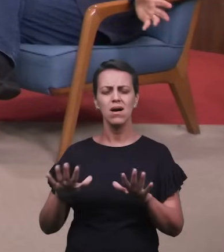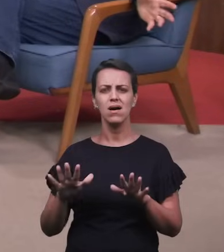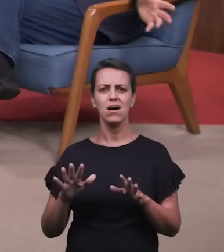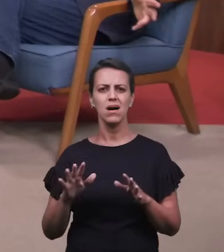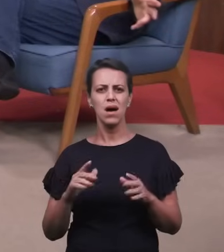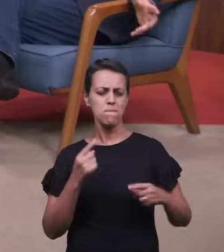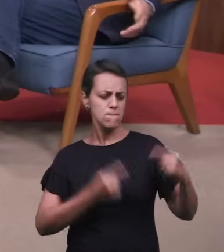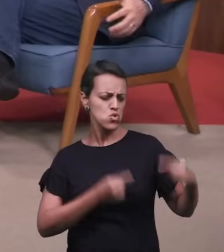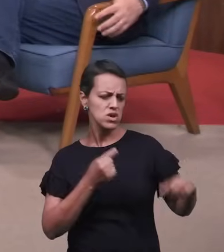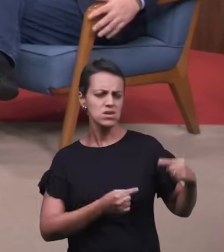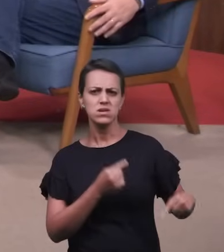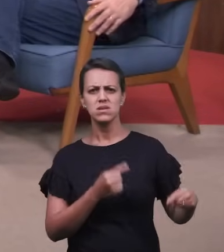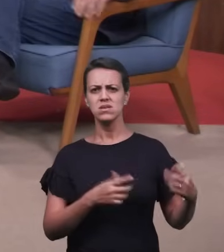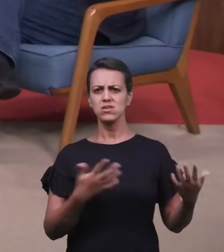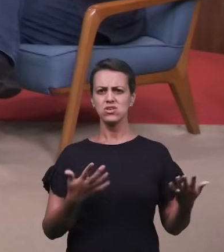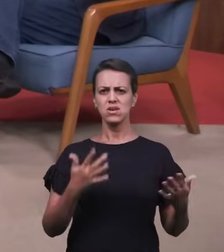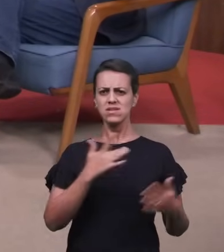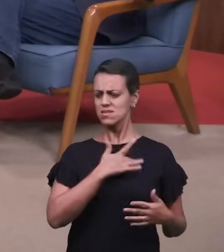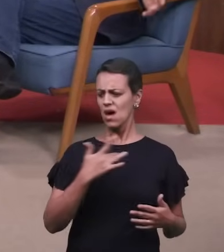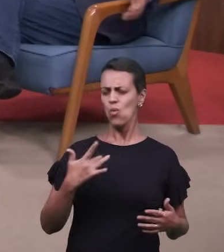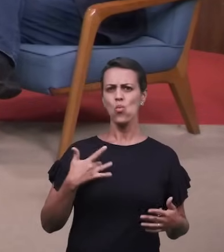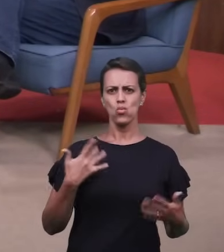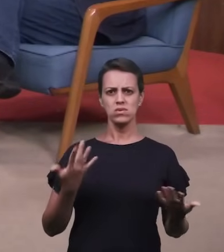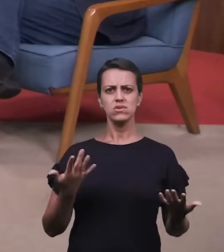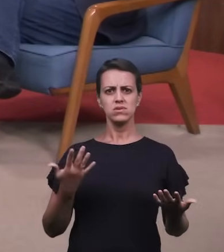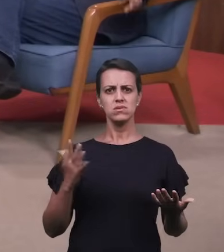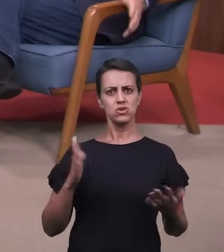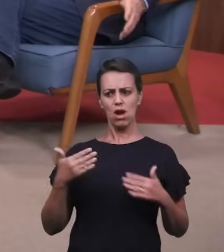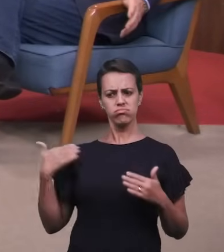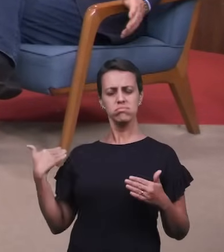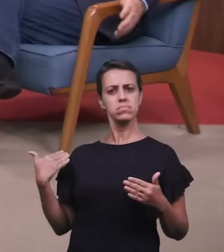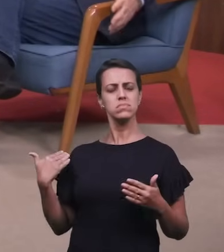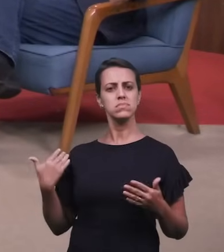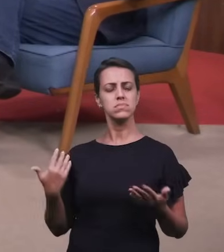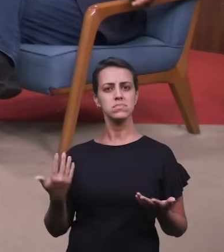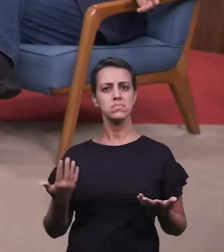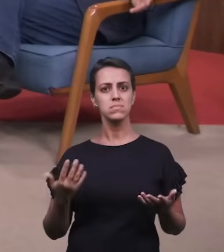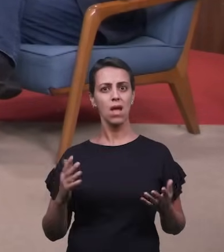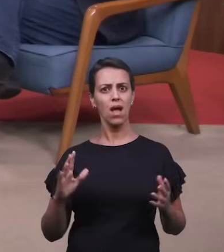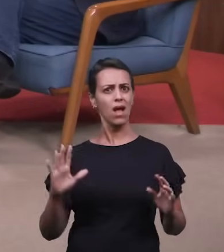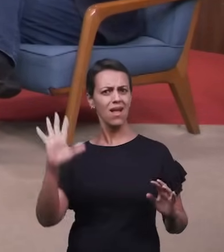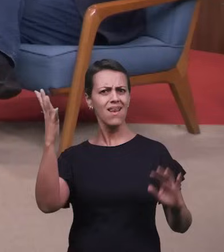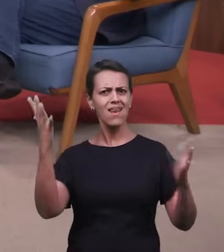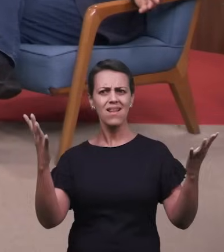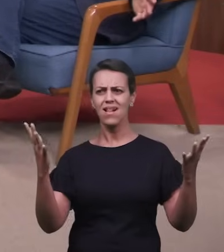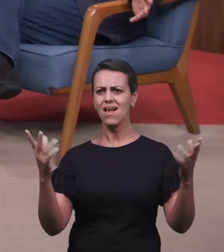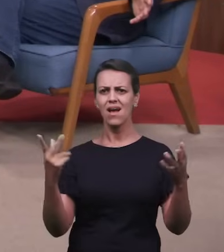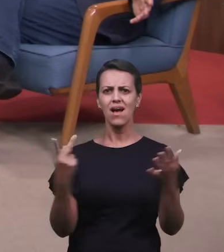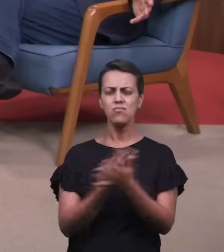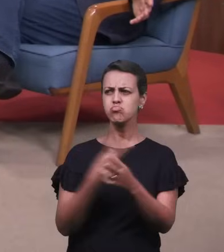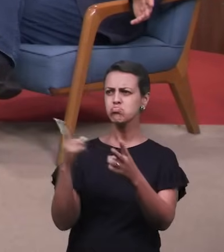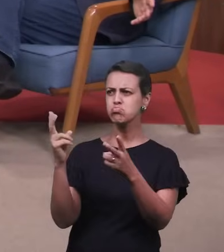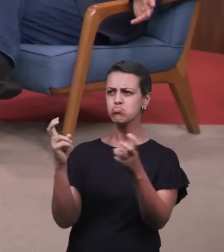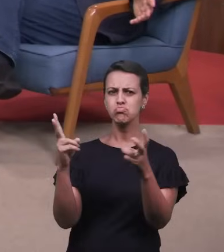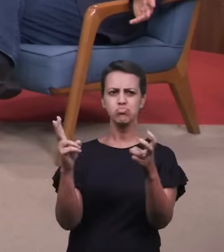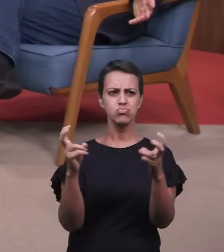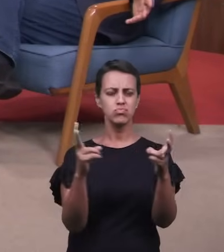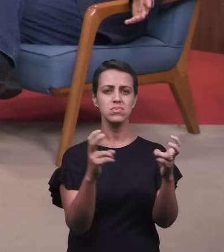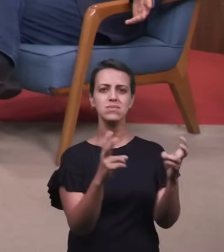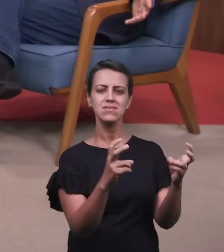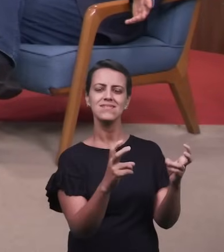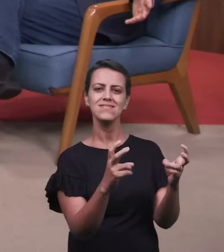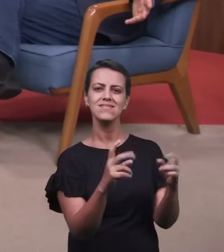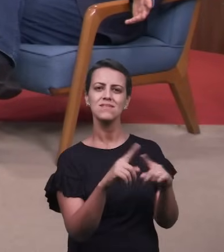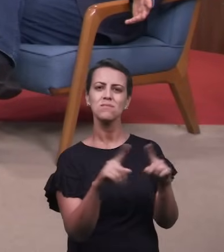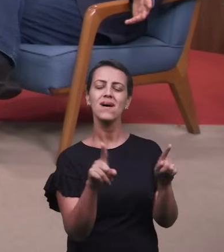geopolítico. Geopolítico, da saúde mundial, acabamos de passar por um desses sinais, climático e por aí vai. Mas há também